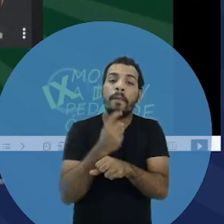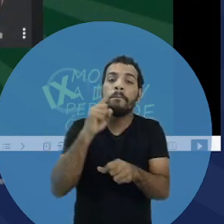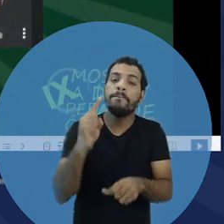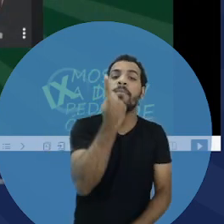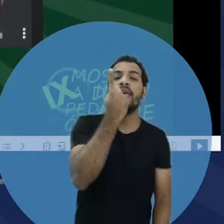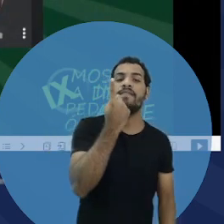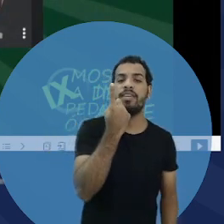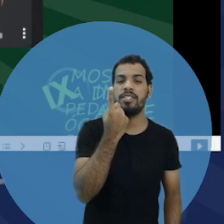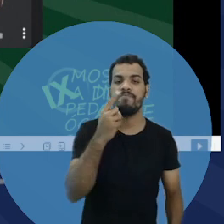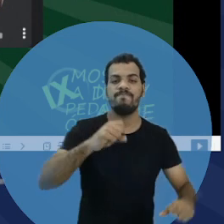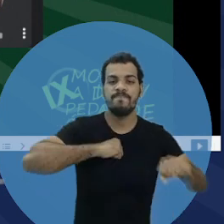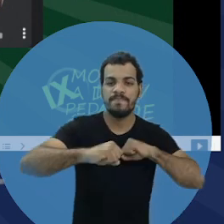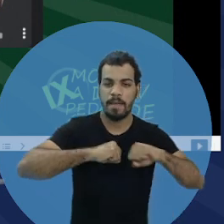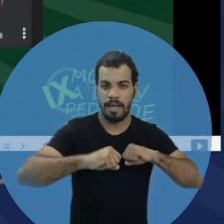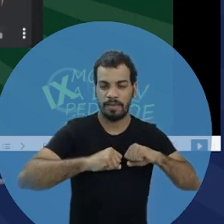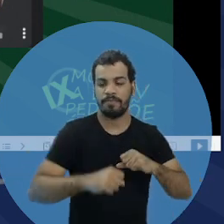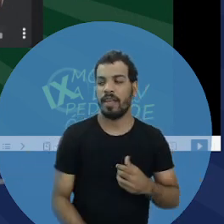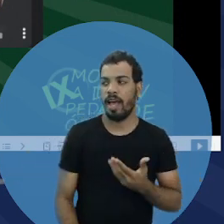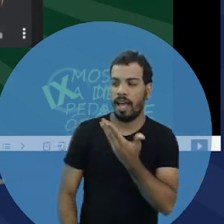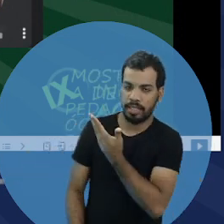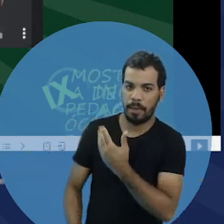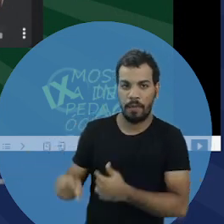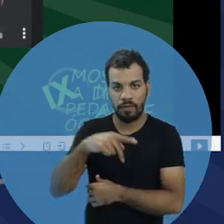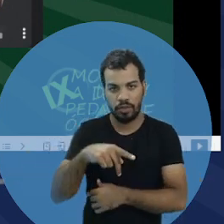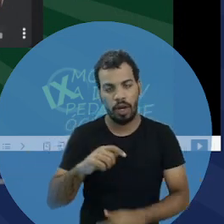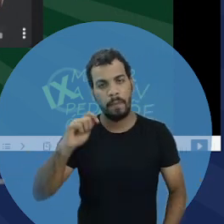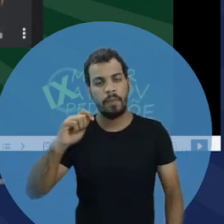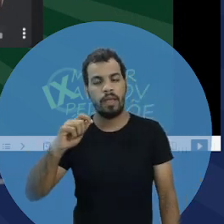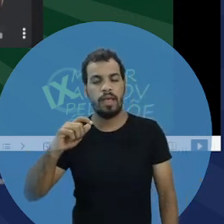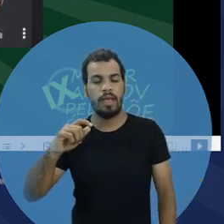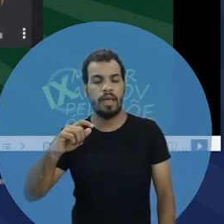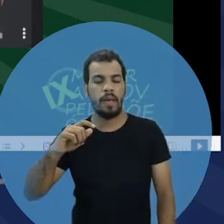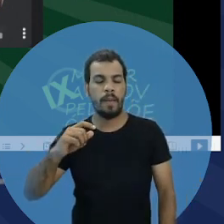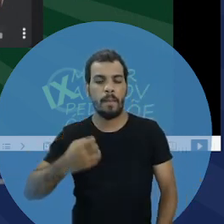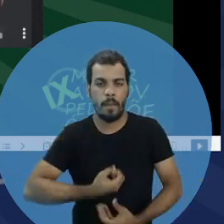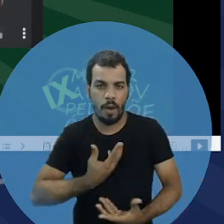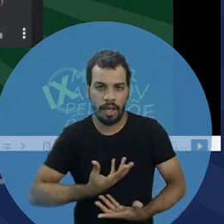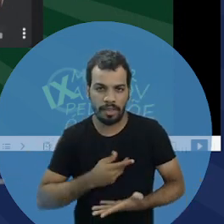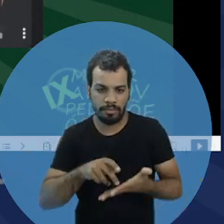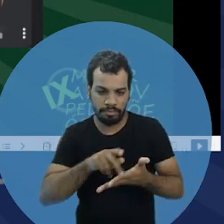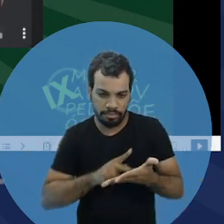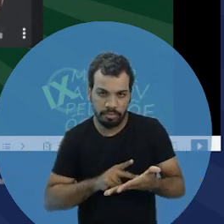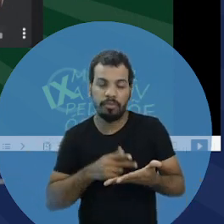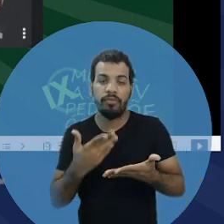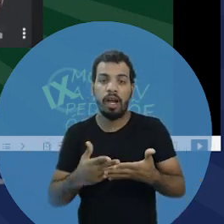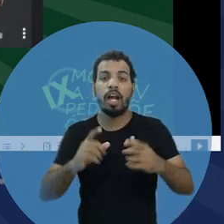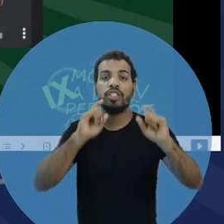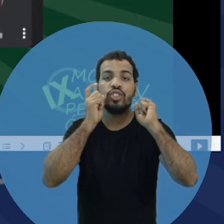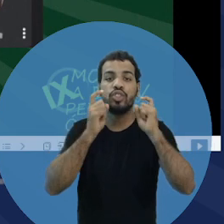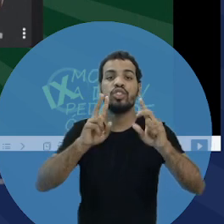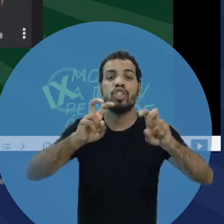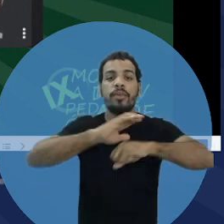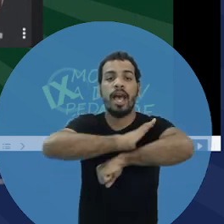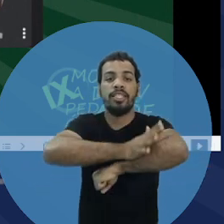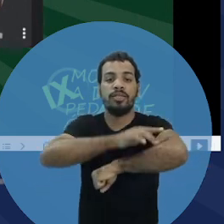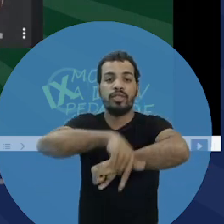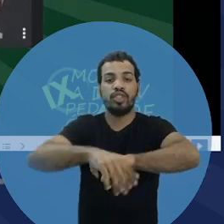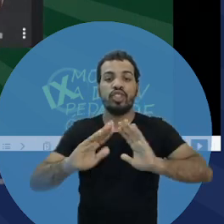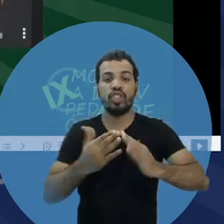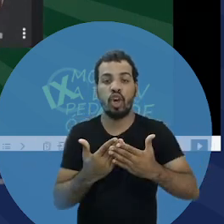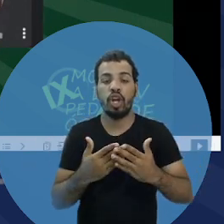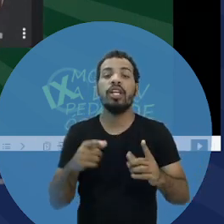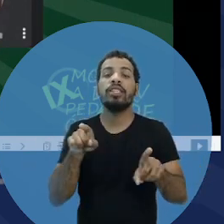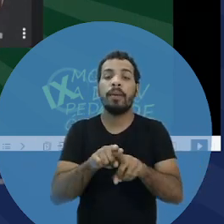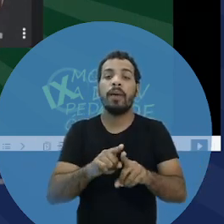essa professora, poeta, ativista, e para discutir o racismo na escola e os impactos na vida das meninas